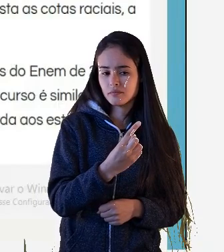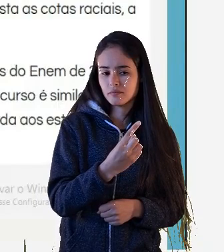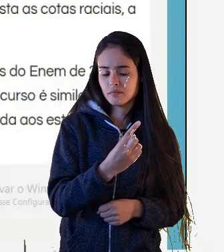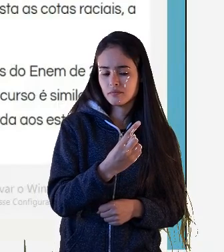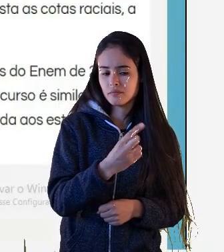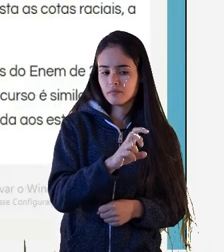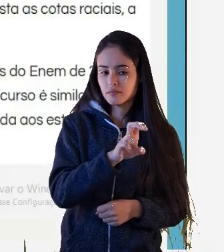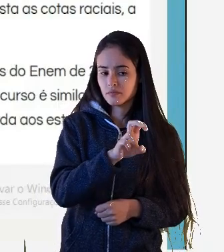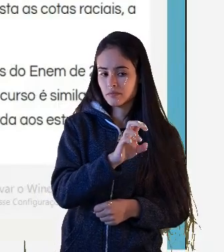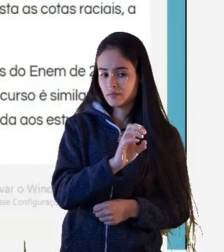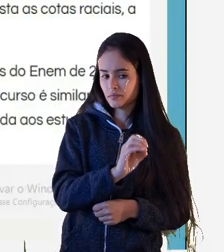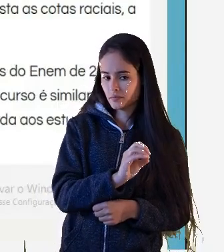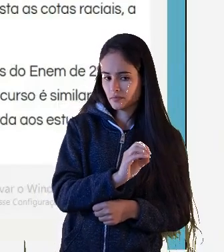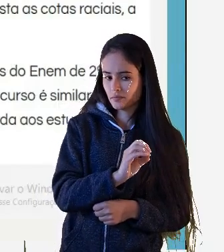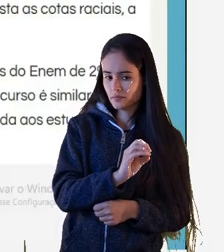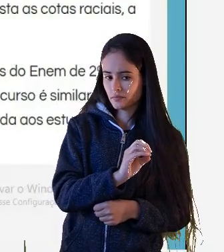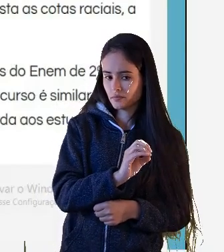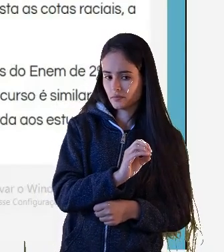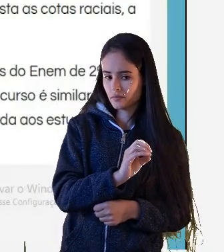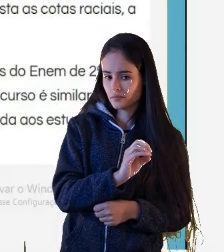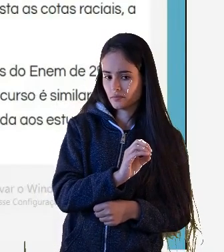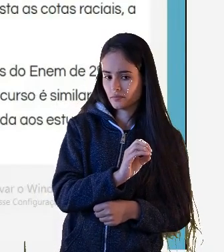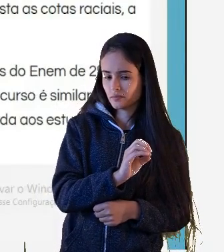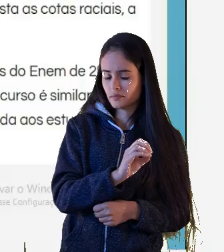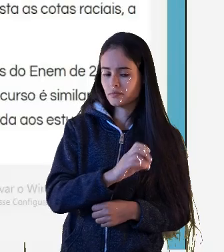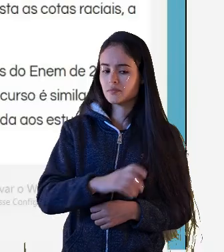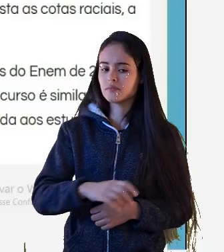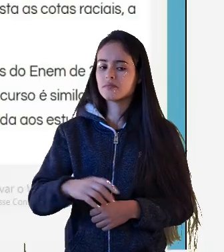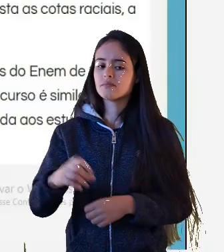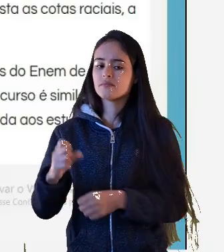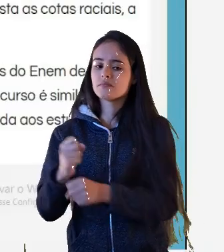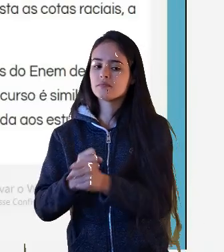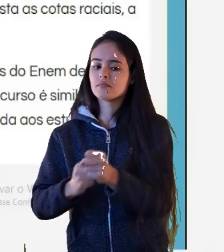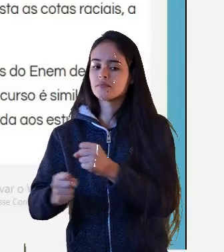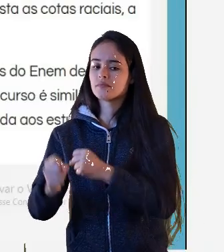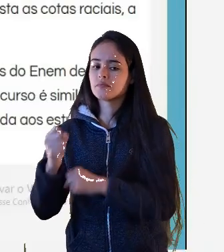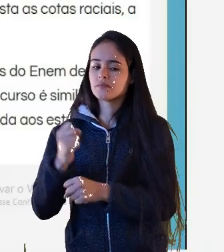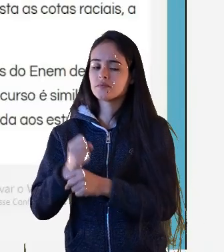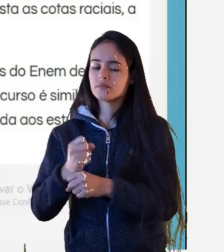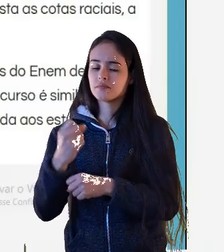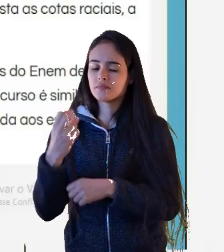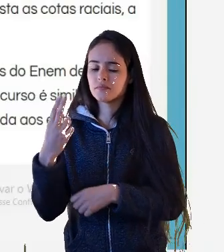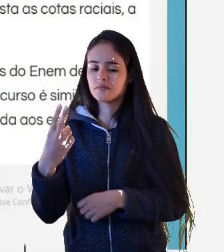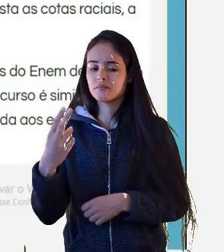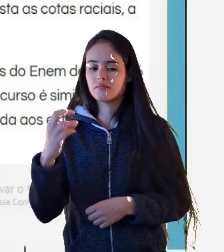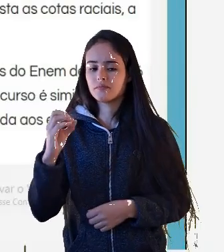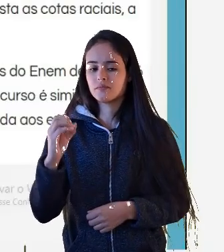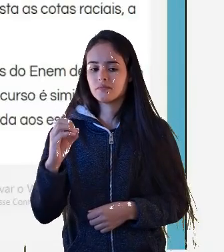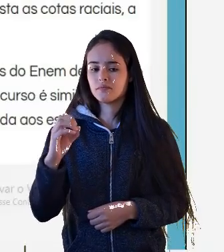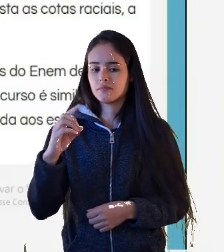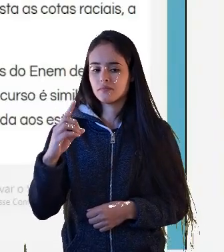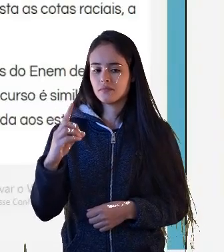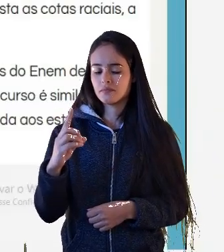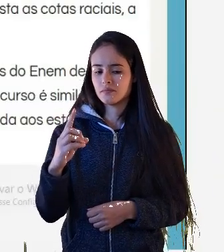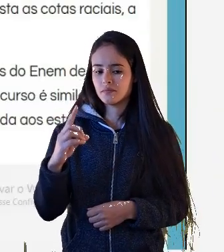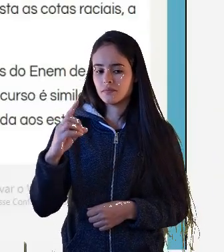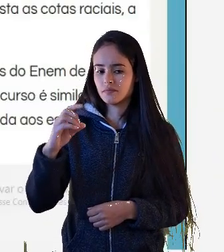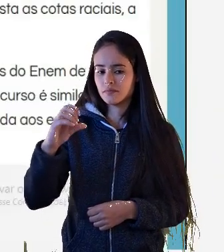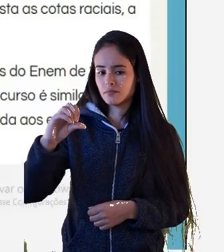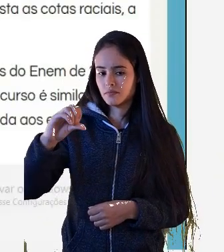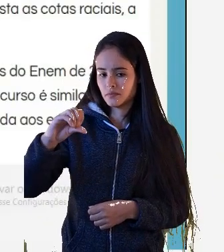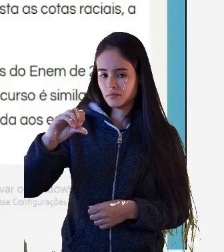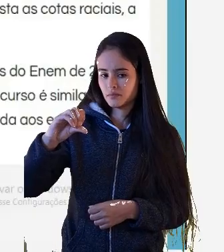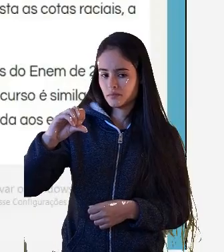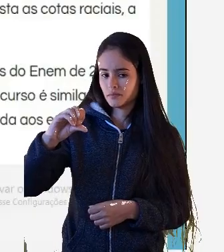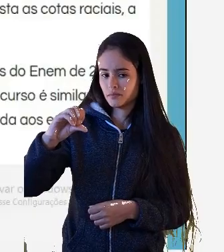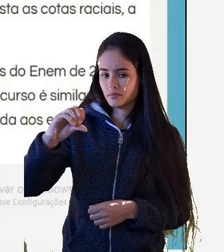desempenham, né, bem, né, eles têm um bom desempenho lá dentro. Além disso, a nota do ENAD, né, que é o Exame Nacional de Desempenho dos Estudantes, que a gente faz